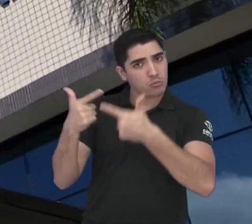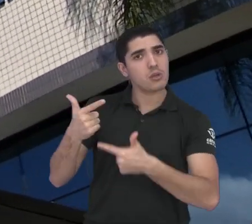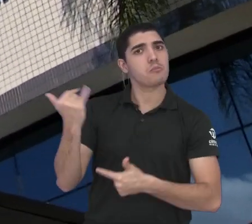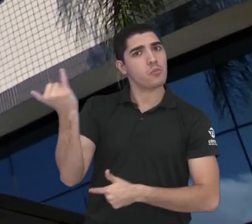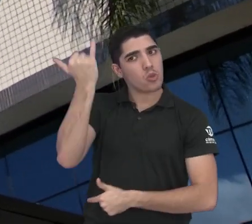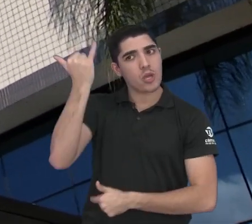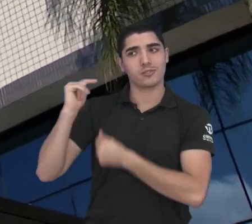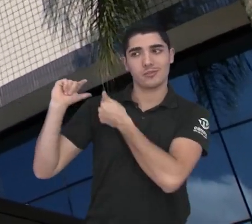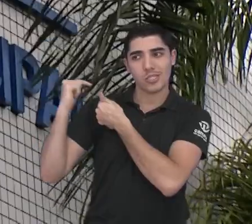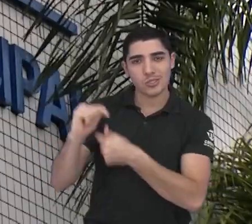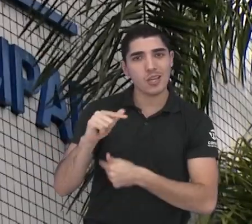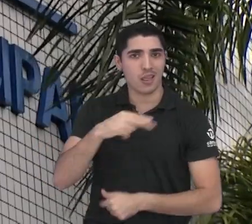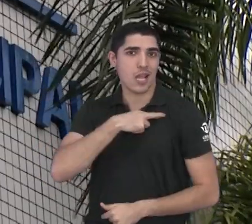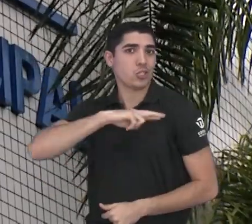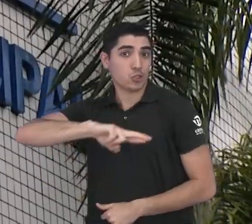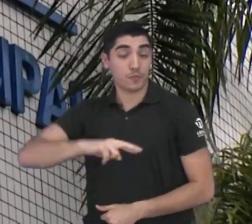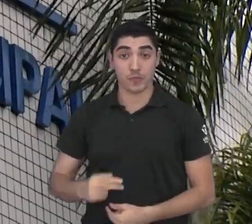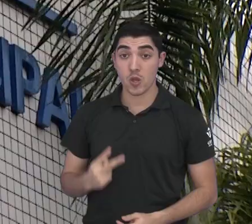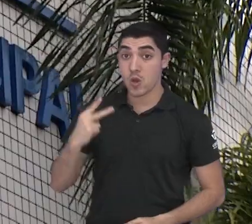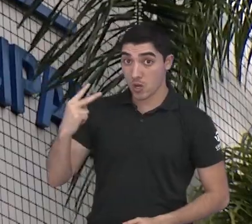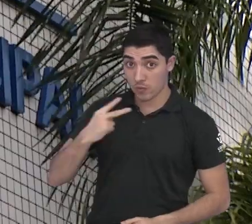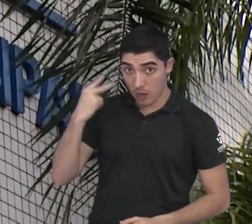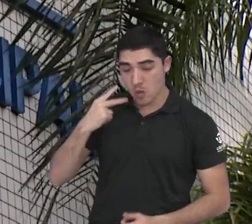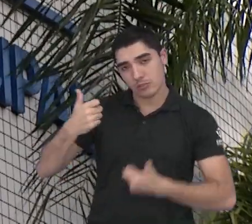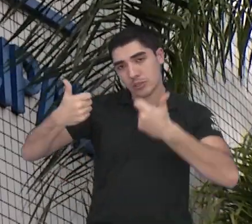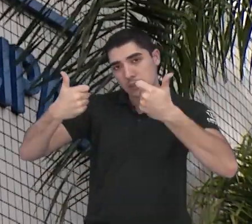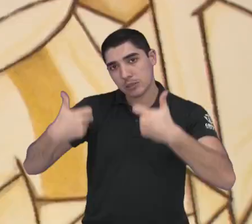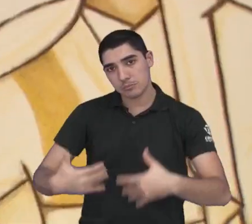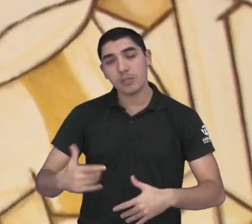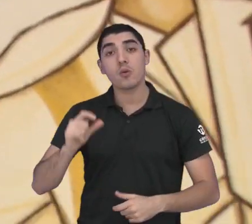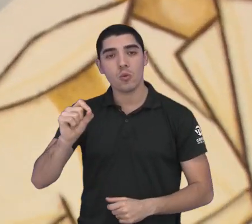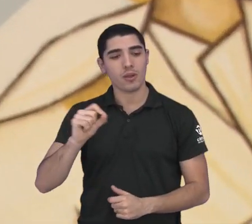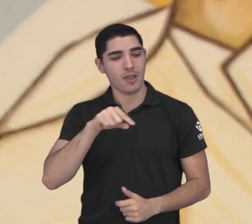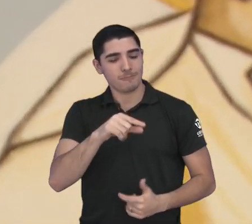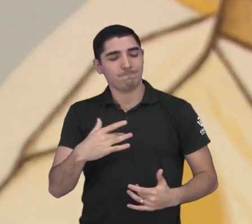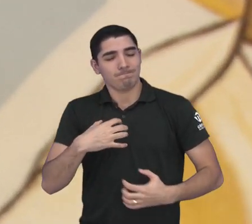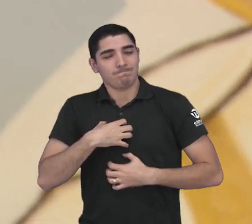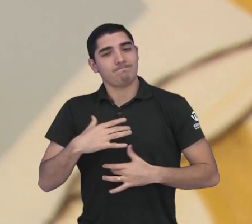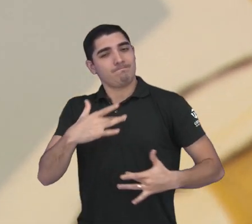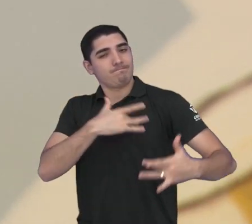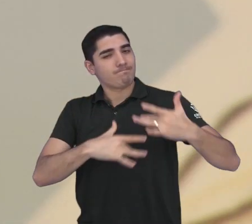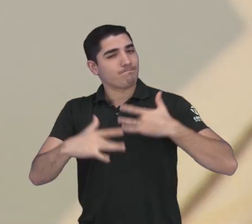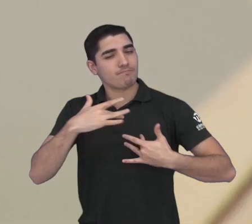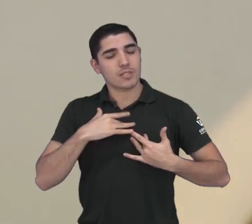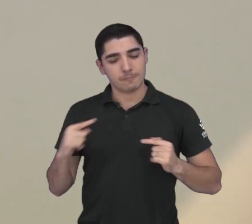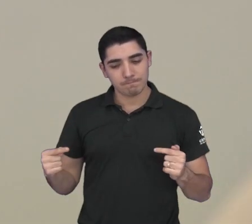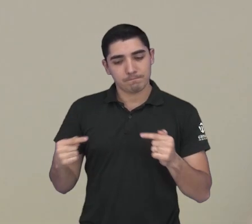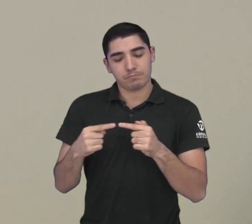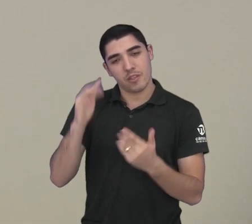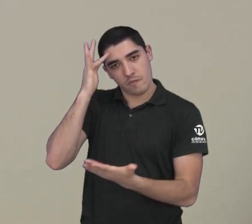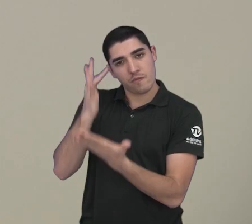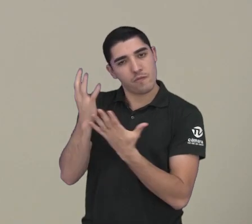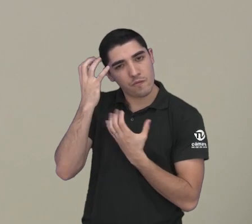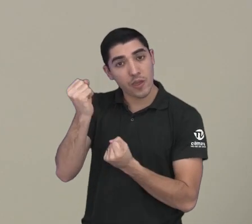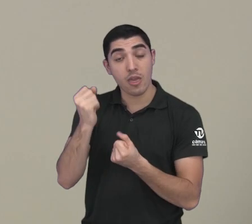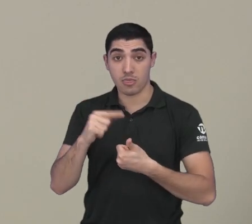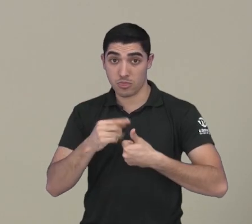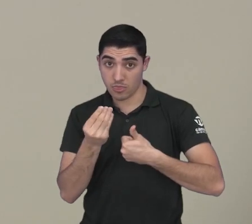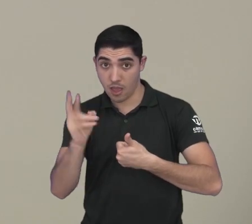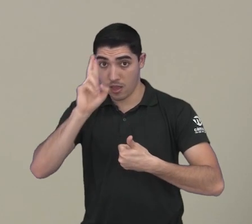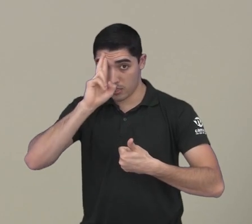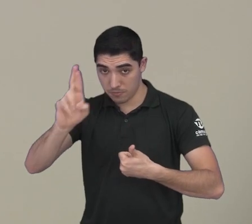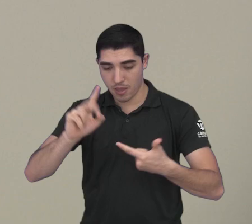das tradições religiosas para a sociedade. Para os vereadores, os vínculos criados pela manifestação da fé colaboram para